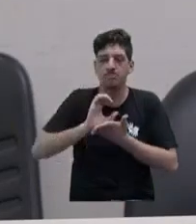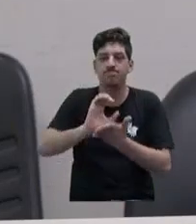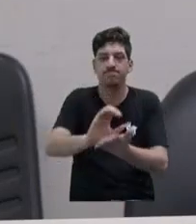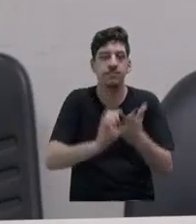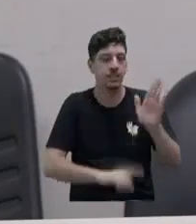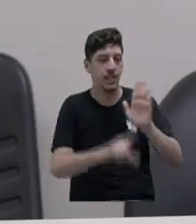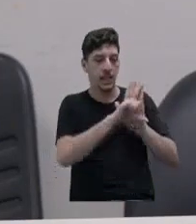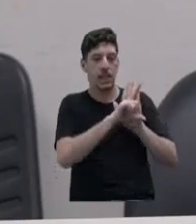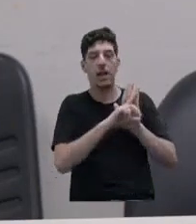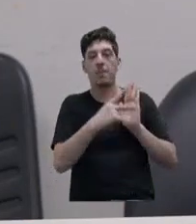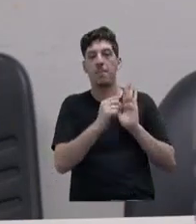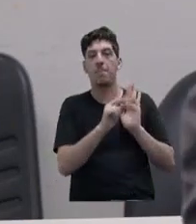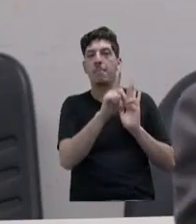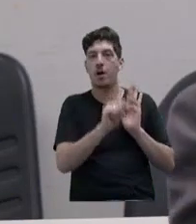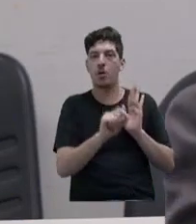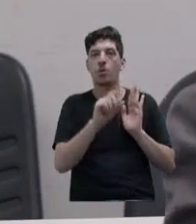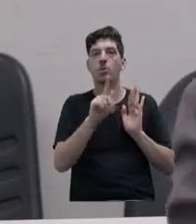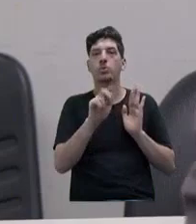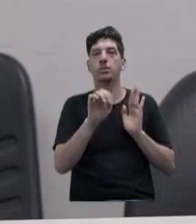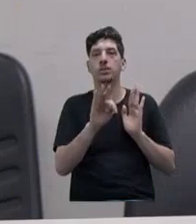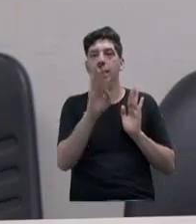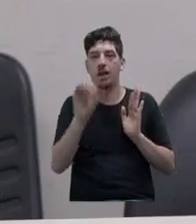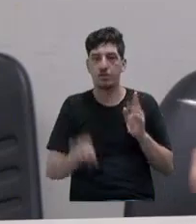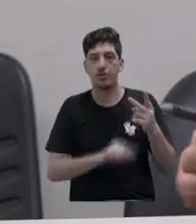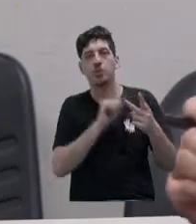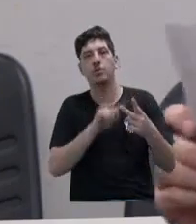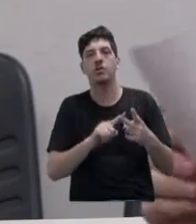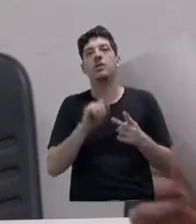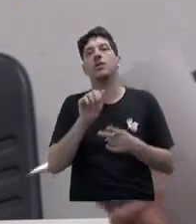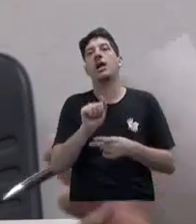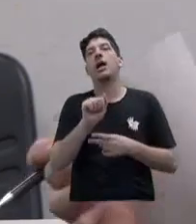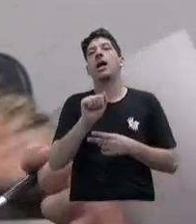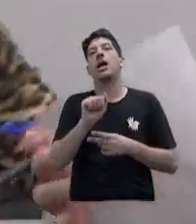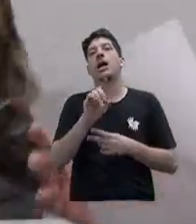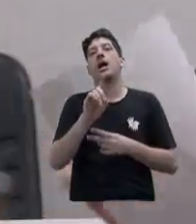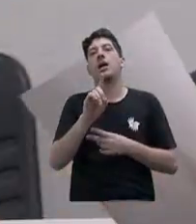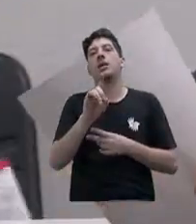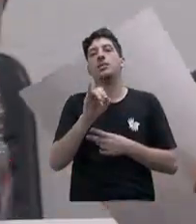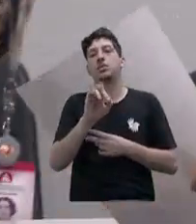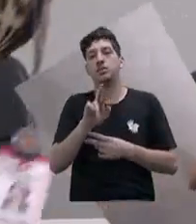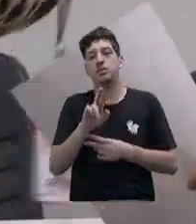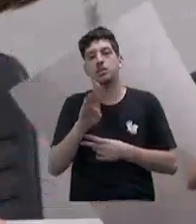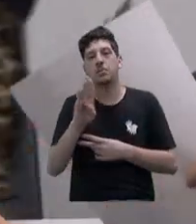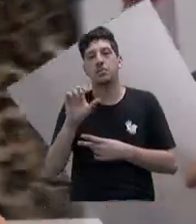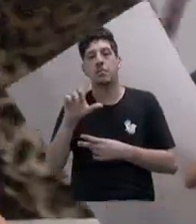leis Paulo Gustavo e Lei Aldir Blanc, do governo federal.